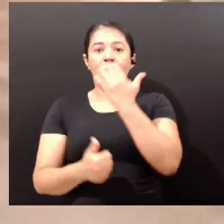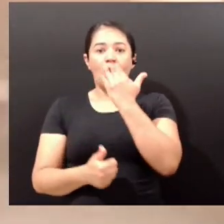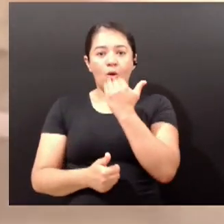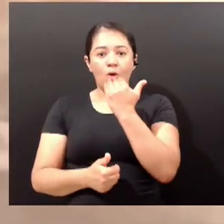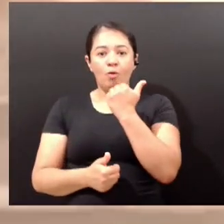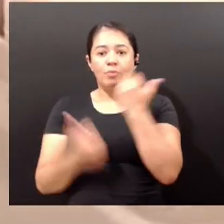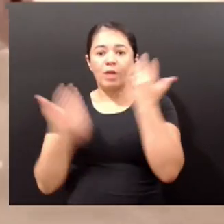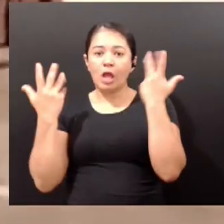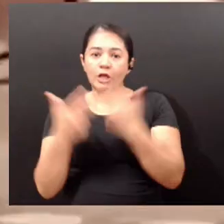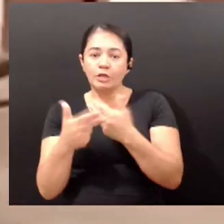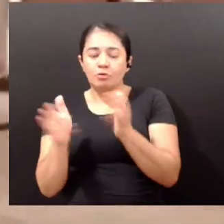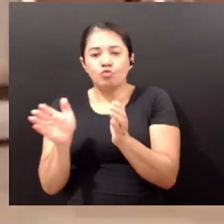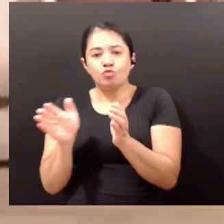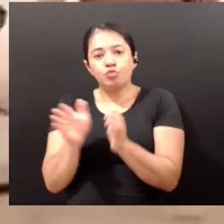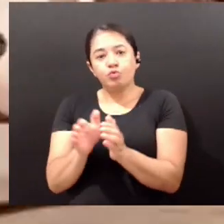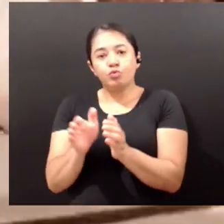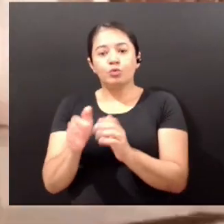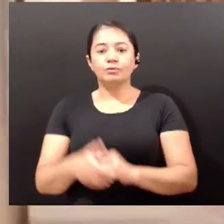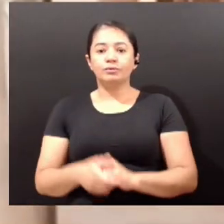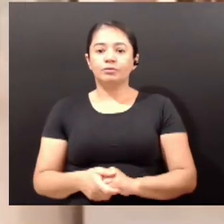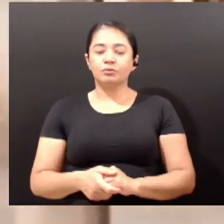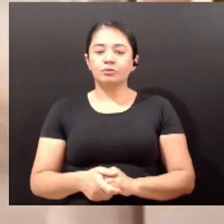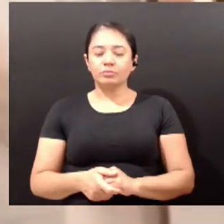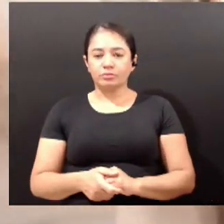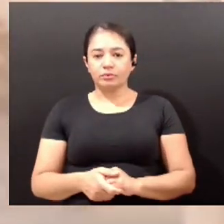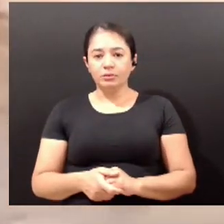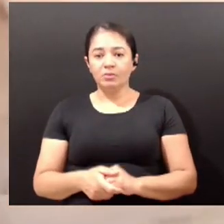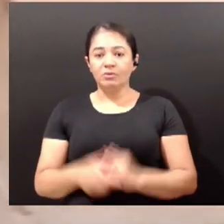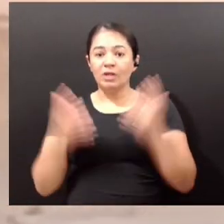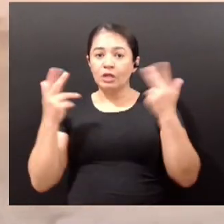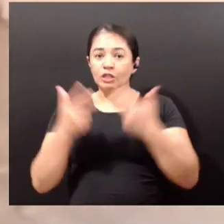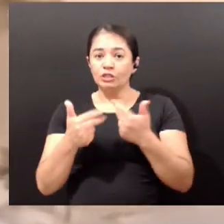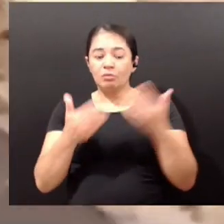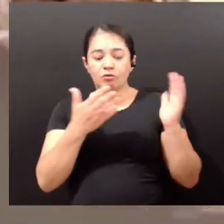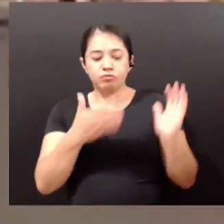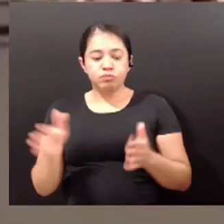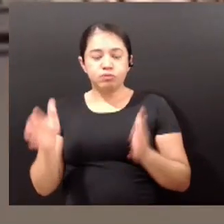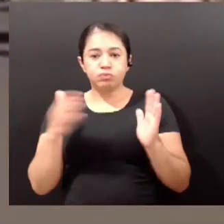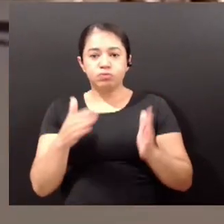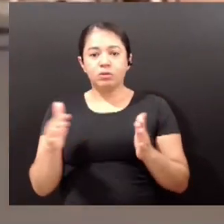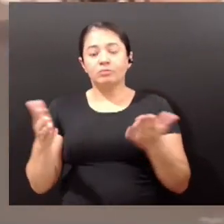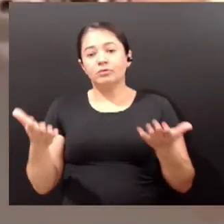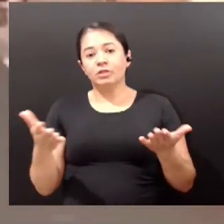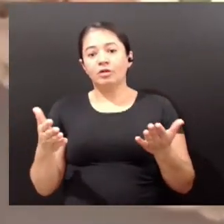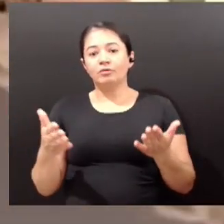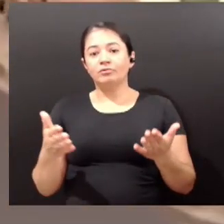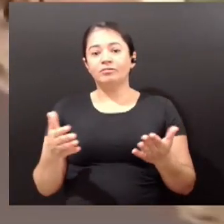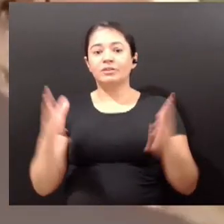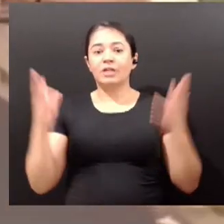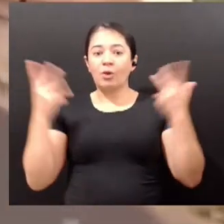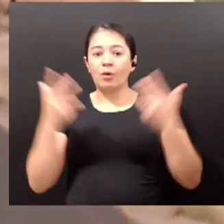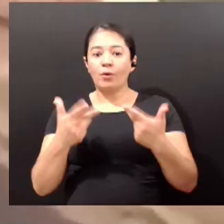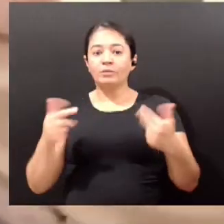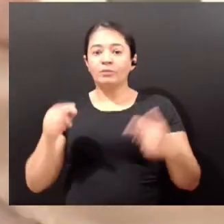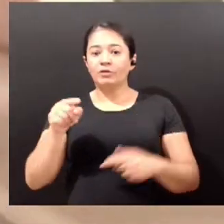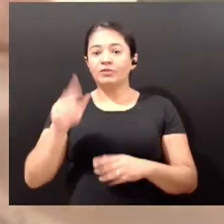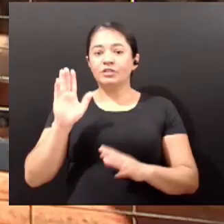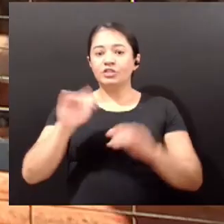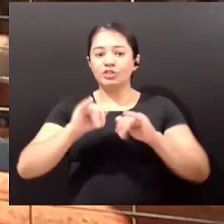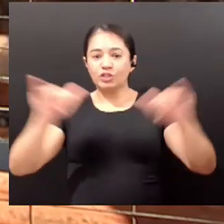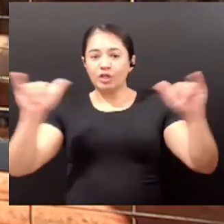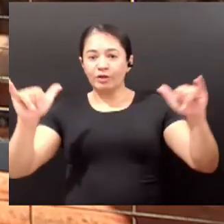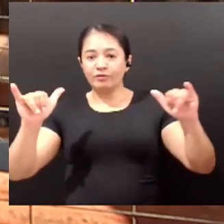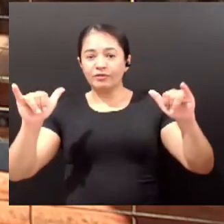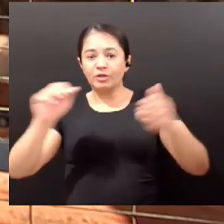por exemplo, predar animais de produção. Então, é um bicho que, como você disse, super adaptável.